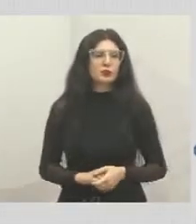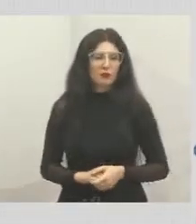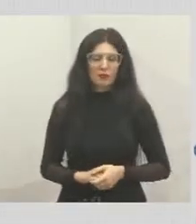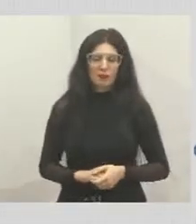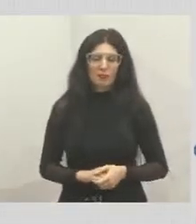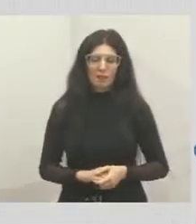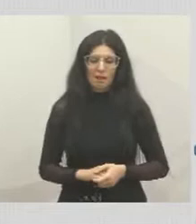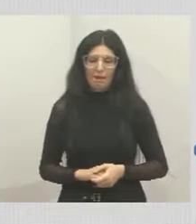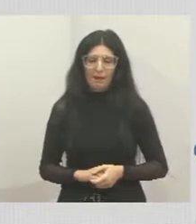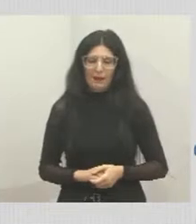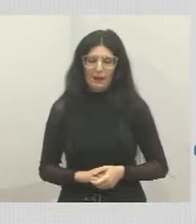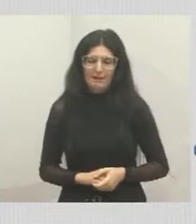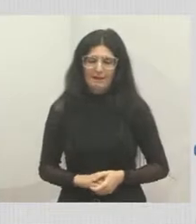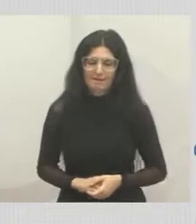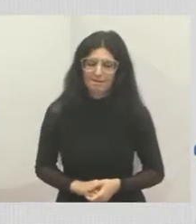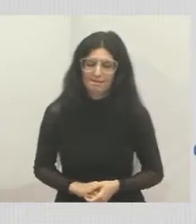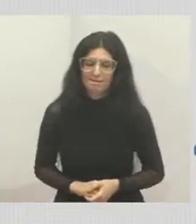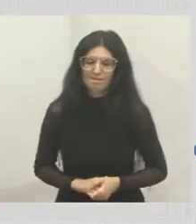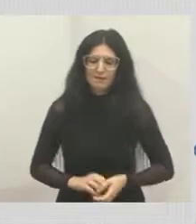de